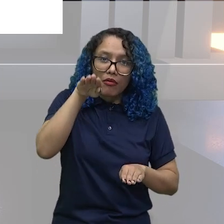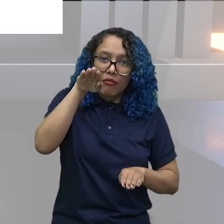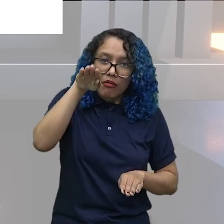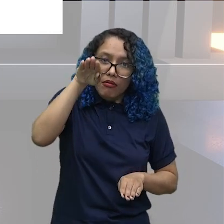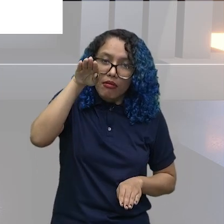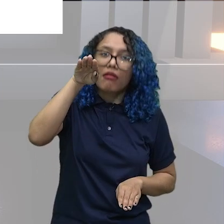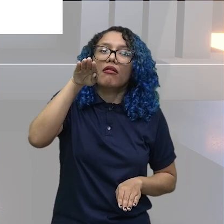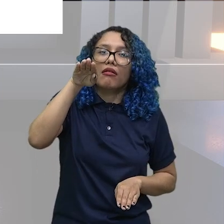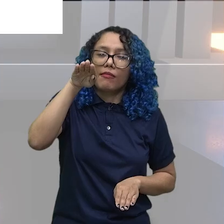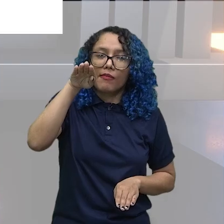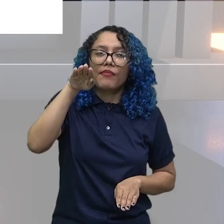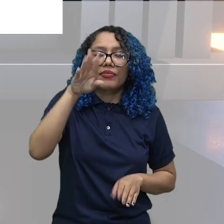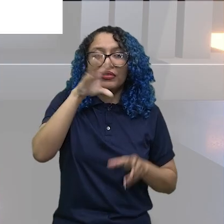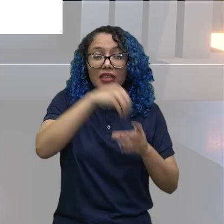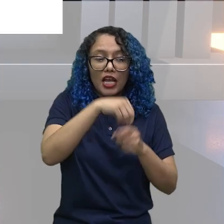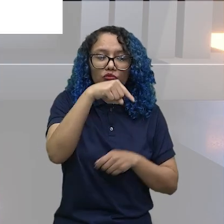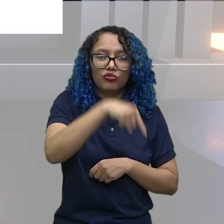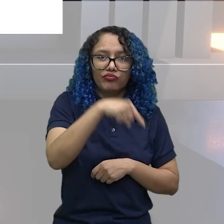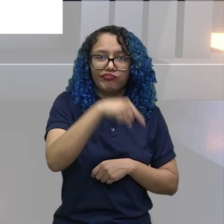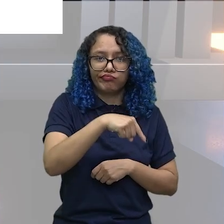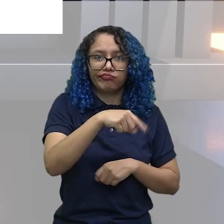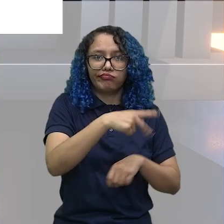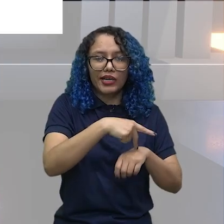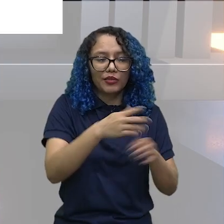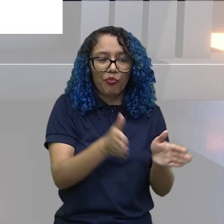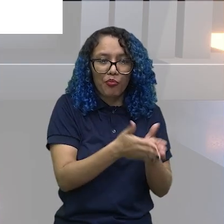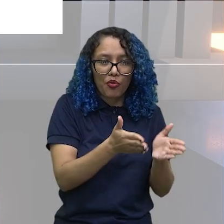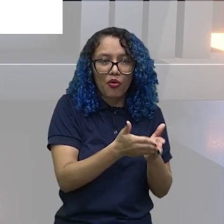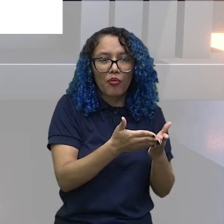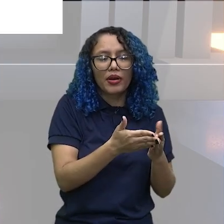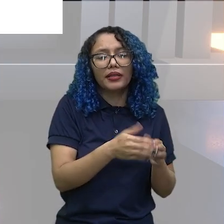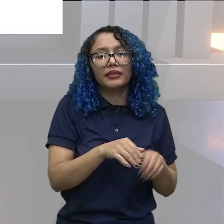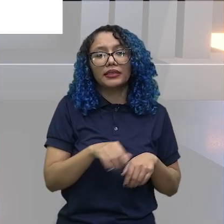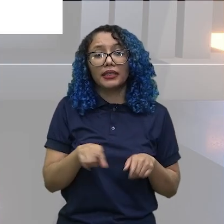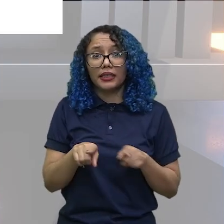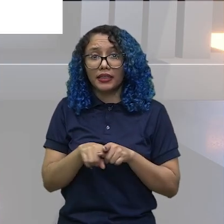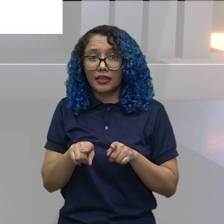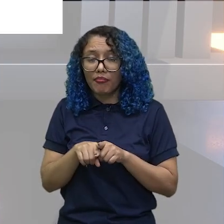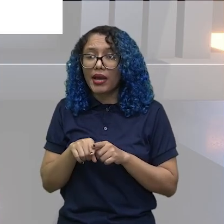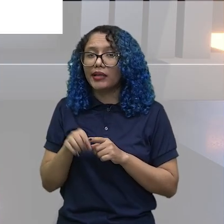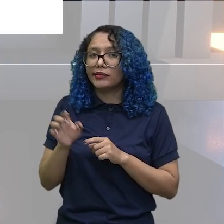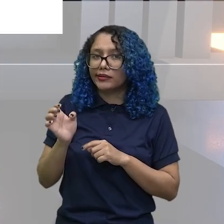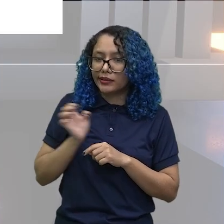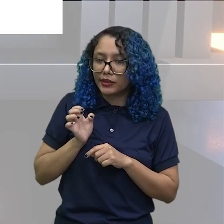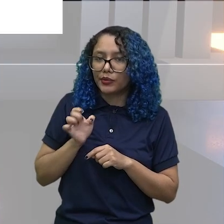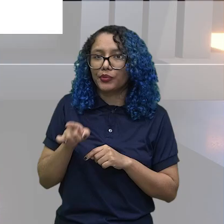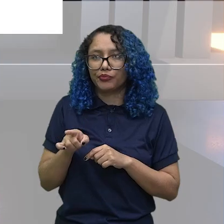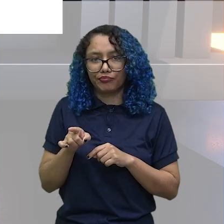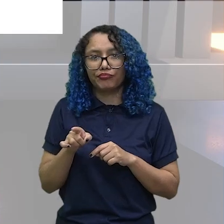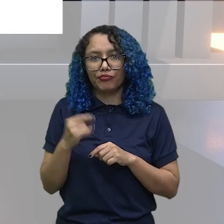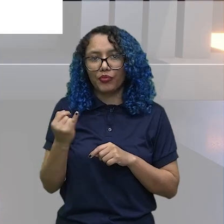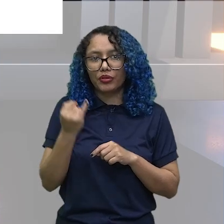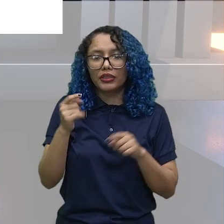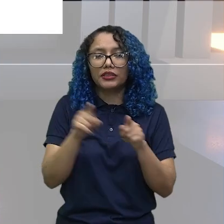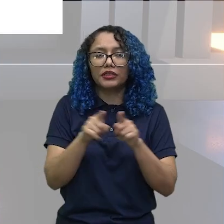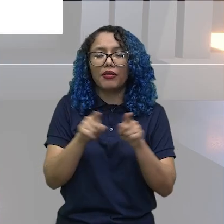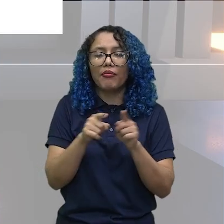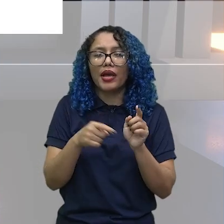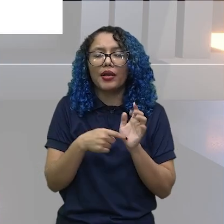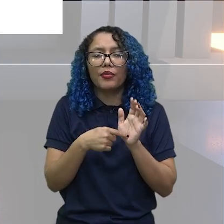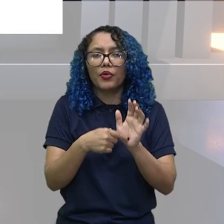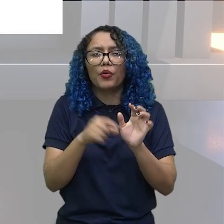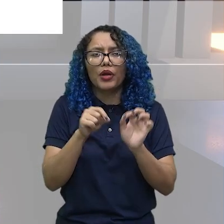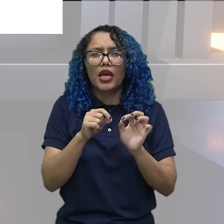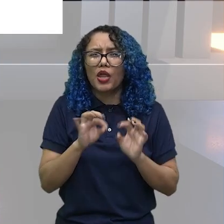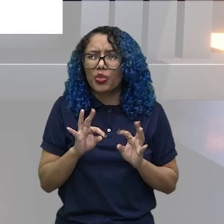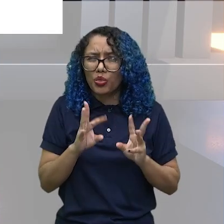dos países mais pobres, dentro também dos países mais ricos, é importante a gente destacar. Nem todos têm